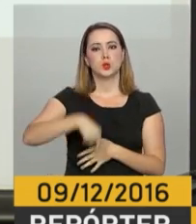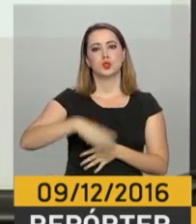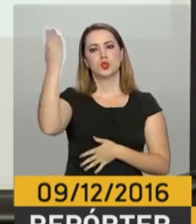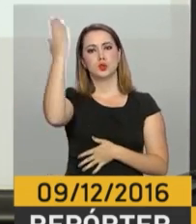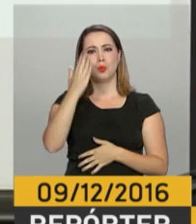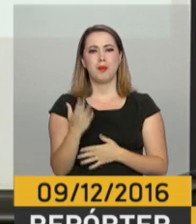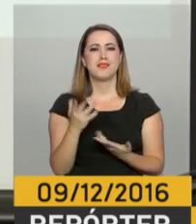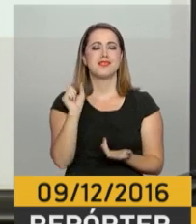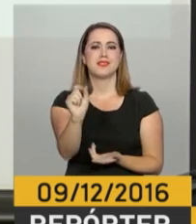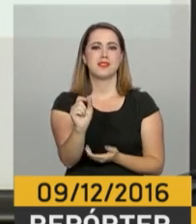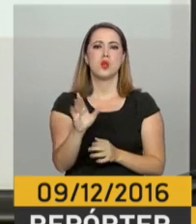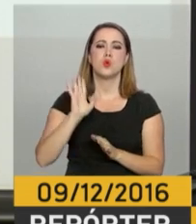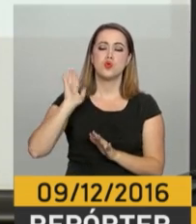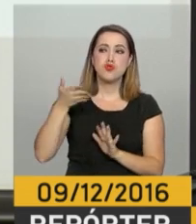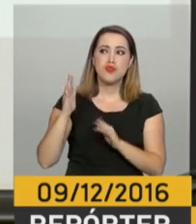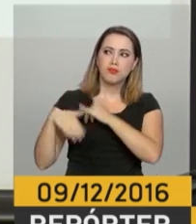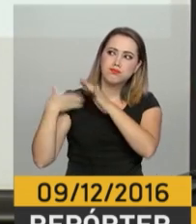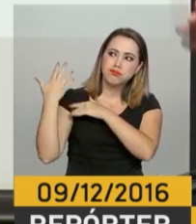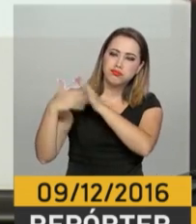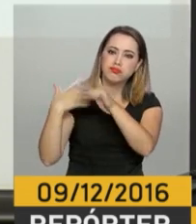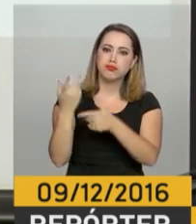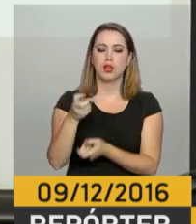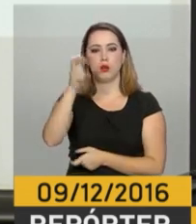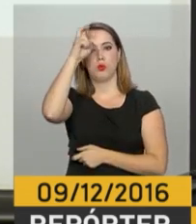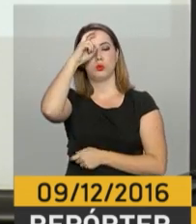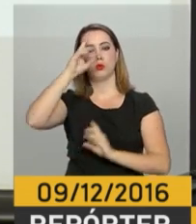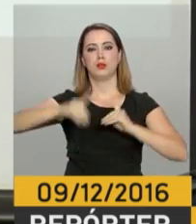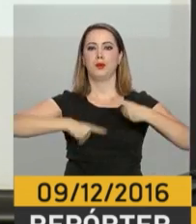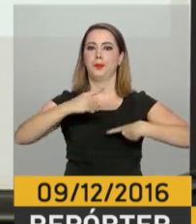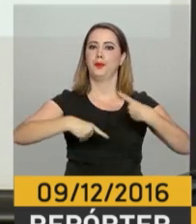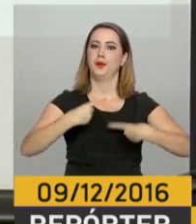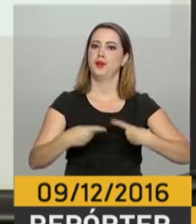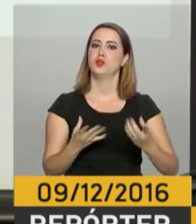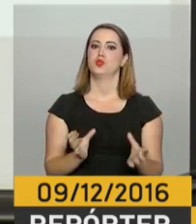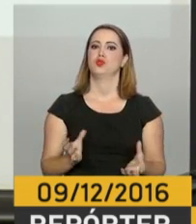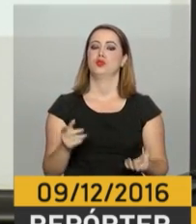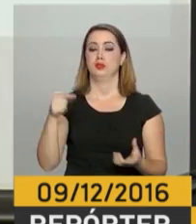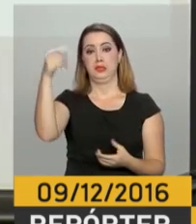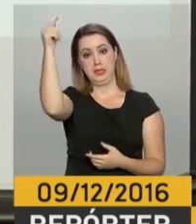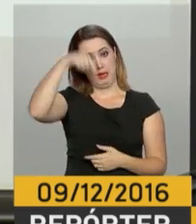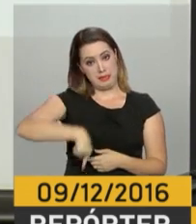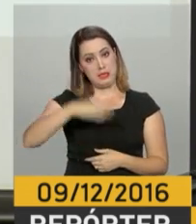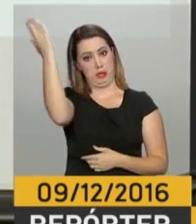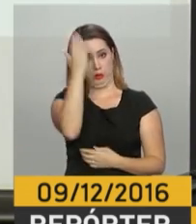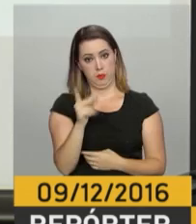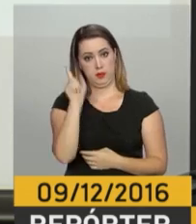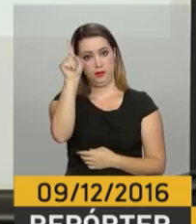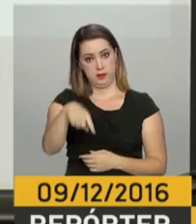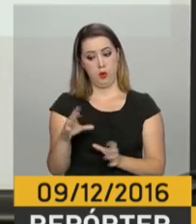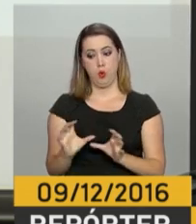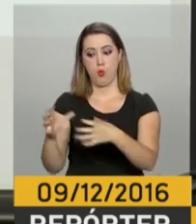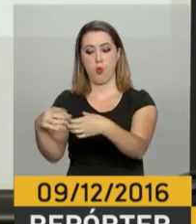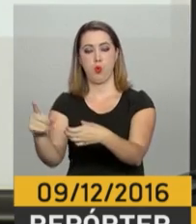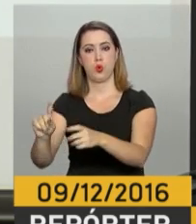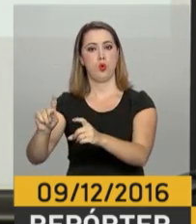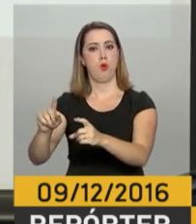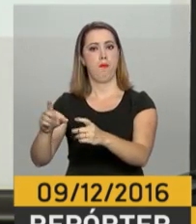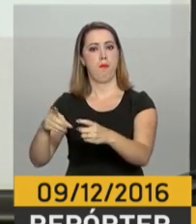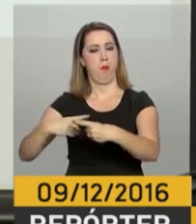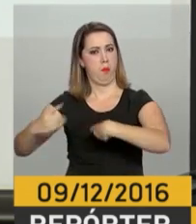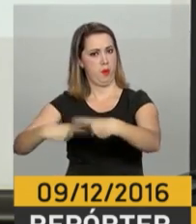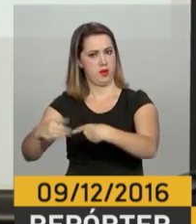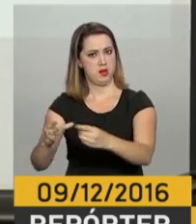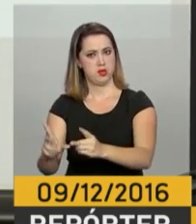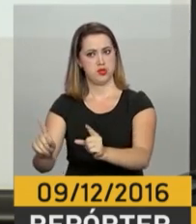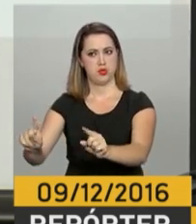hoje, não. Não estou falando dos dias atuais. É a cultura política brasileira ao longo do tempo. Se eu sou oposição, eu tenho que destruir quem está